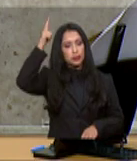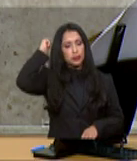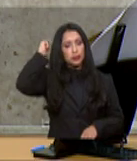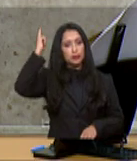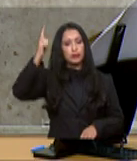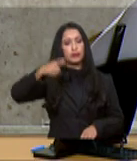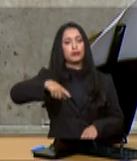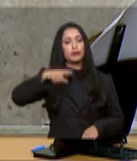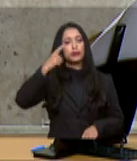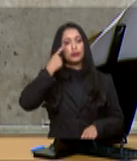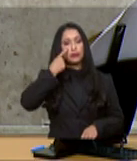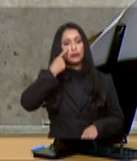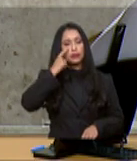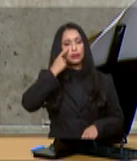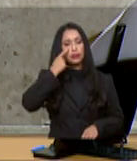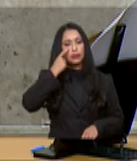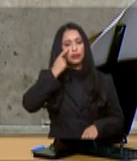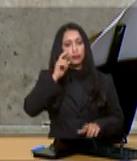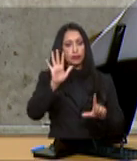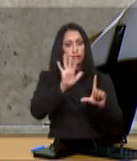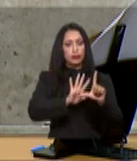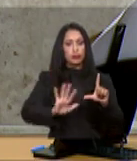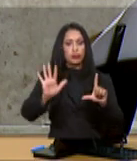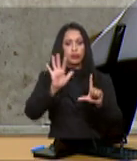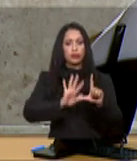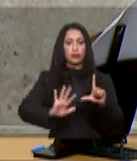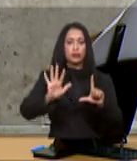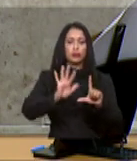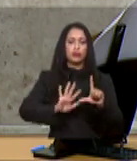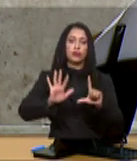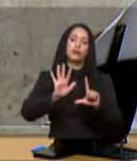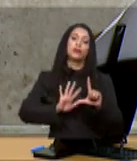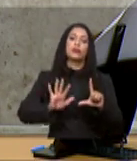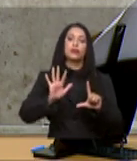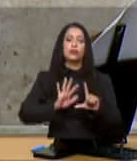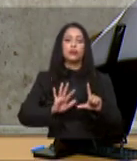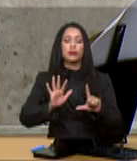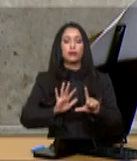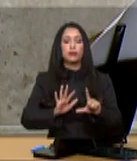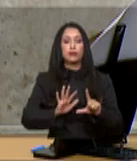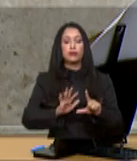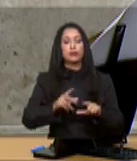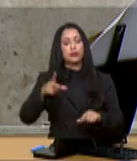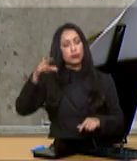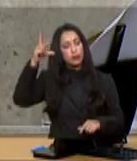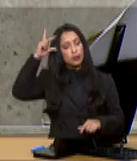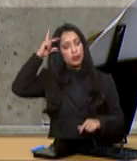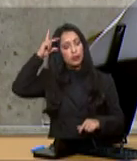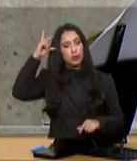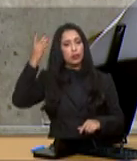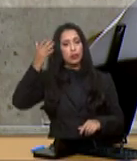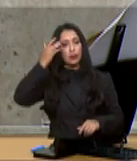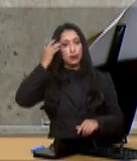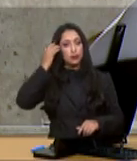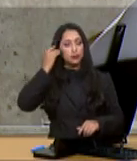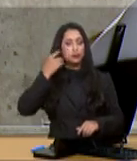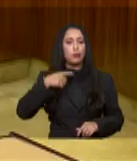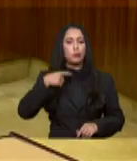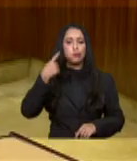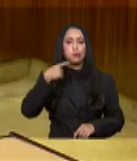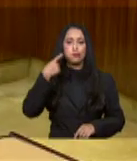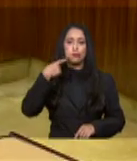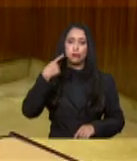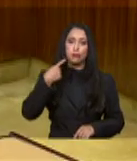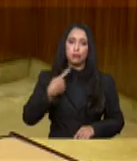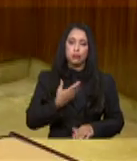Moraes, Nunes Marques, que está no vídeo. Ao centro da mesa, excelentíssimo ministro Luiz Fux, presidente do STF. Senhores advogados